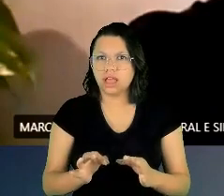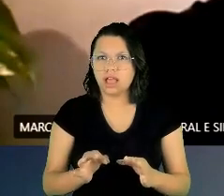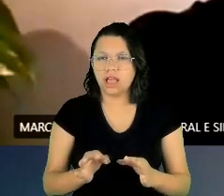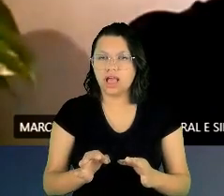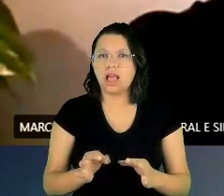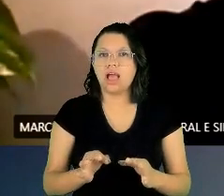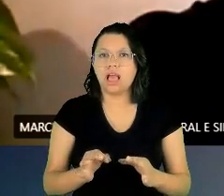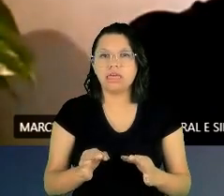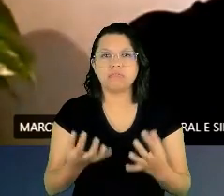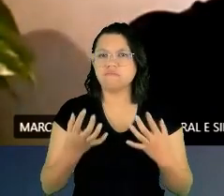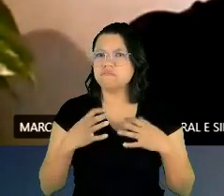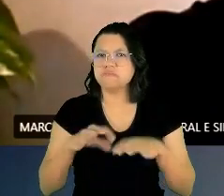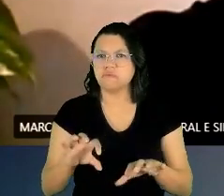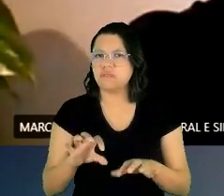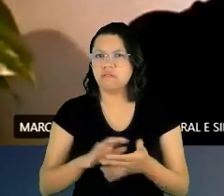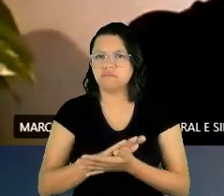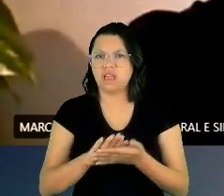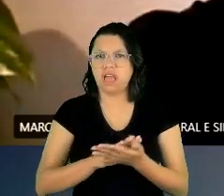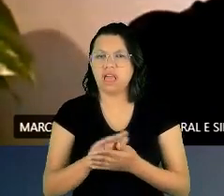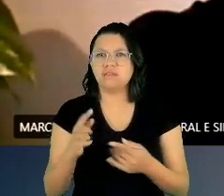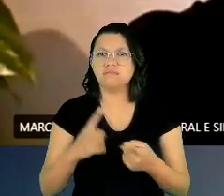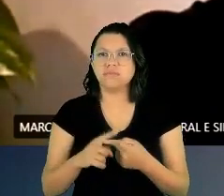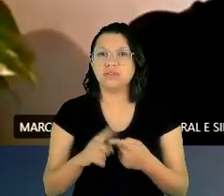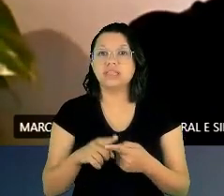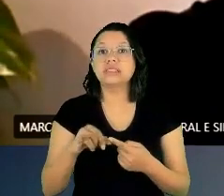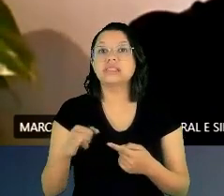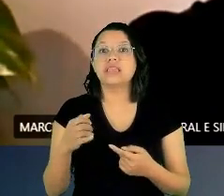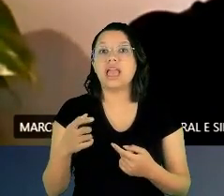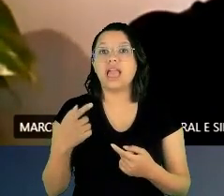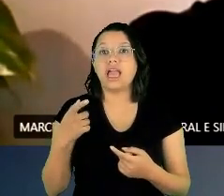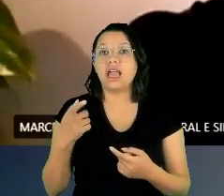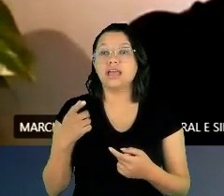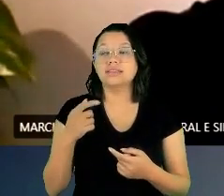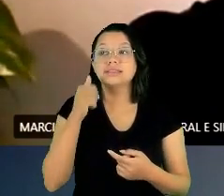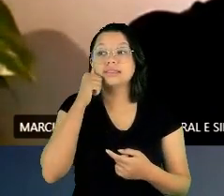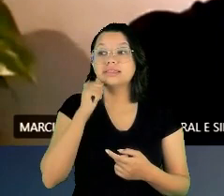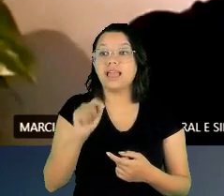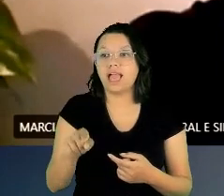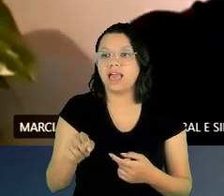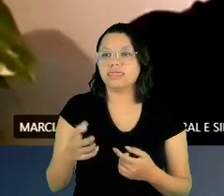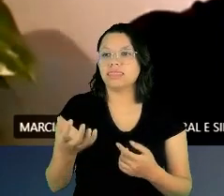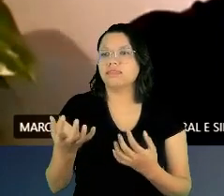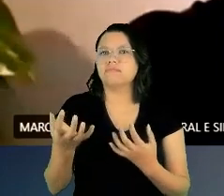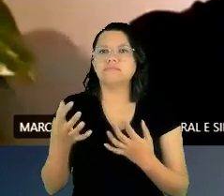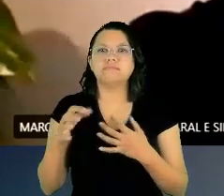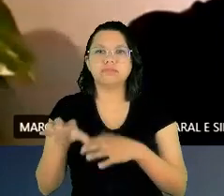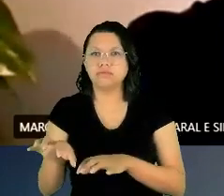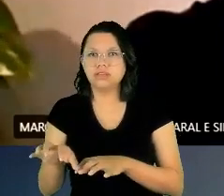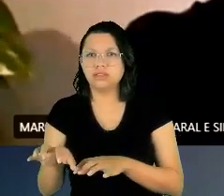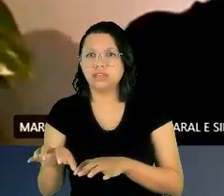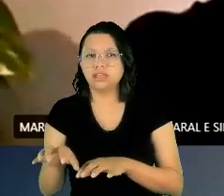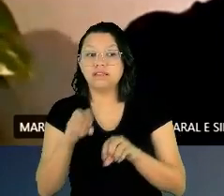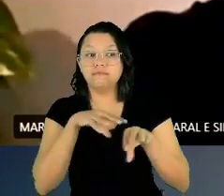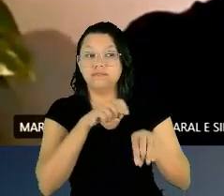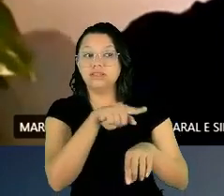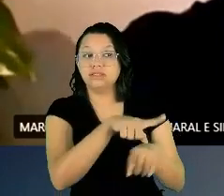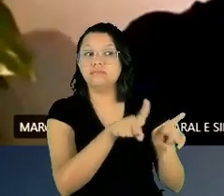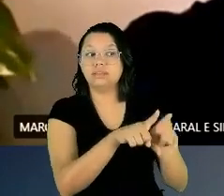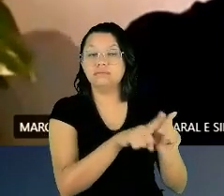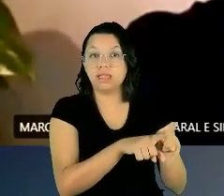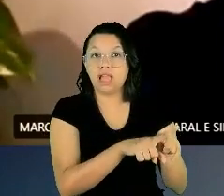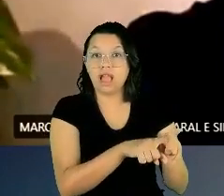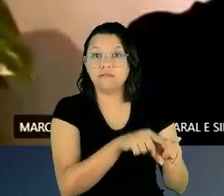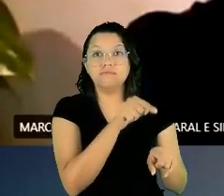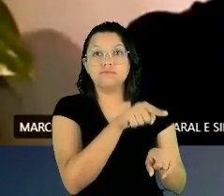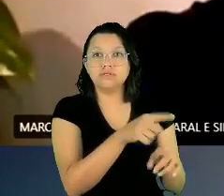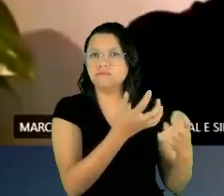tinha mais chocolate do que ela preferia ficar sem nenhum, porque ela ficando sem nenhum, ela estava ensinando o coleguinha também a ficar sem,